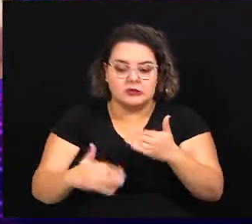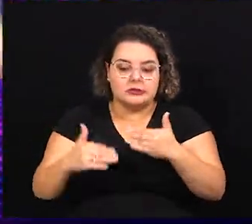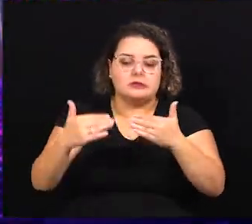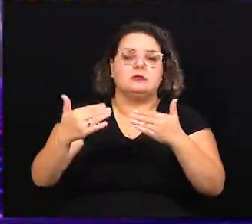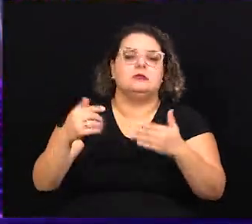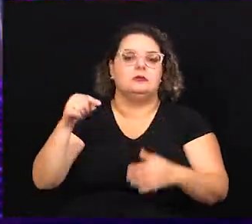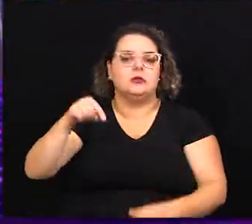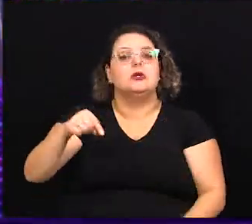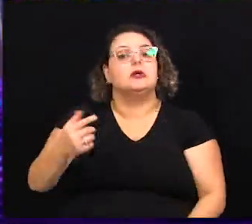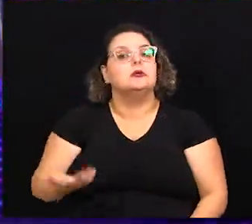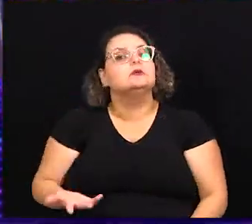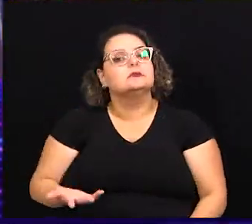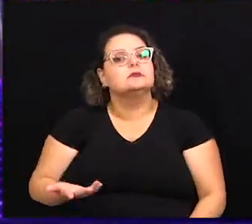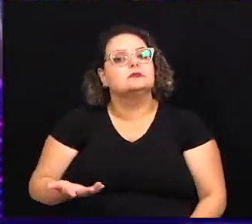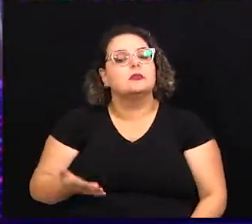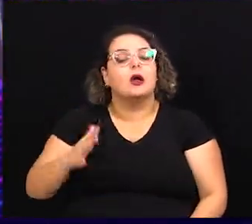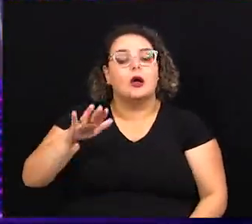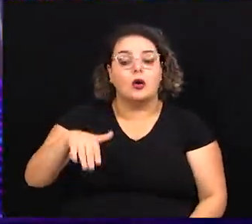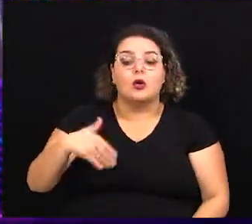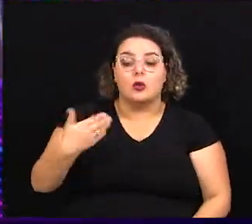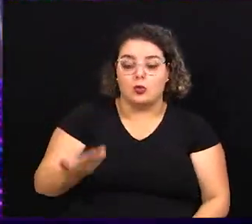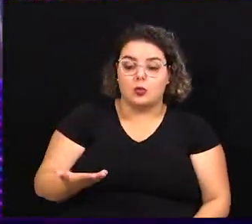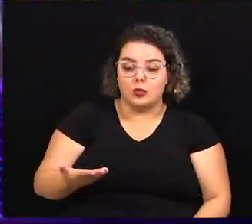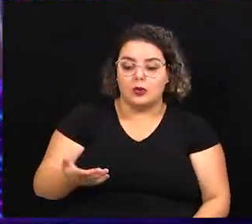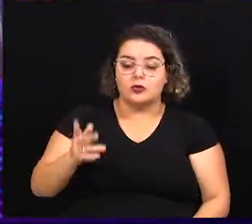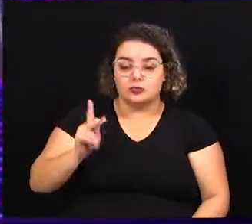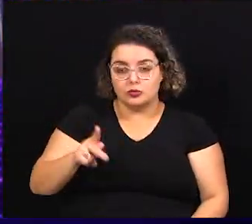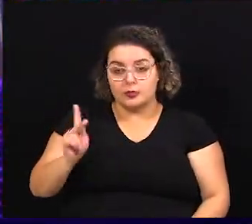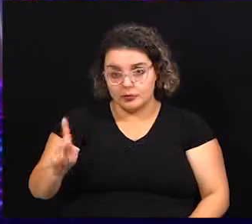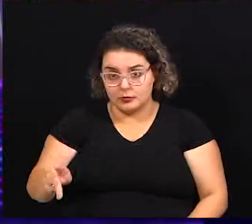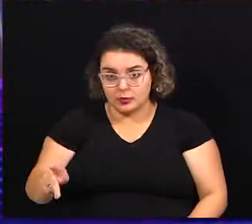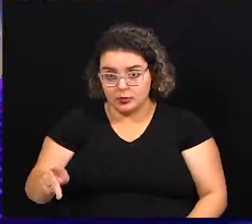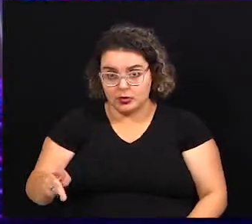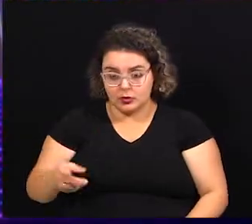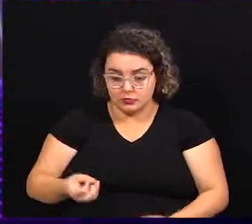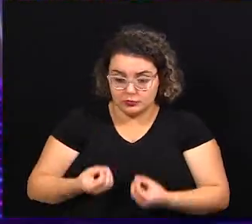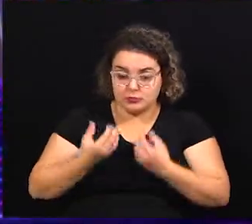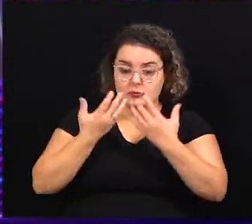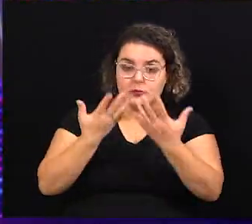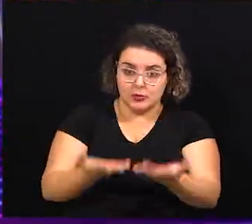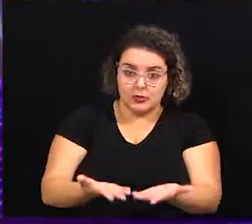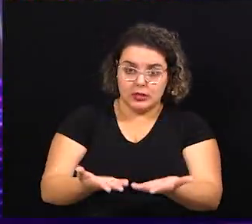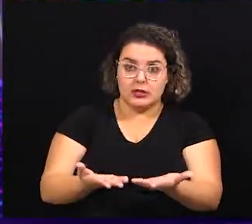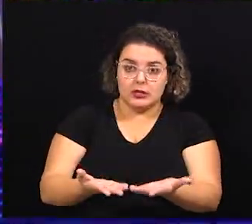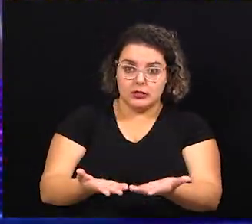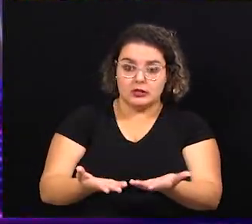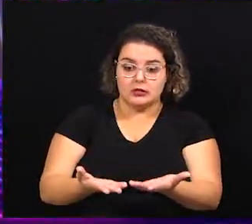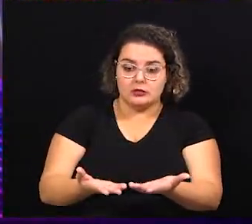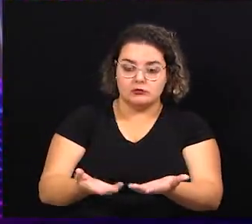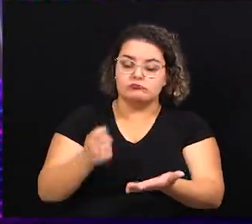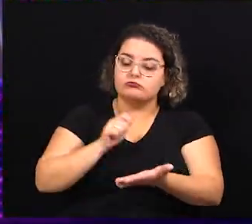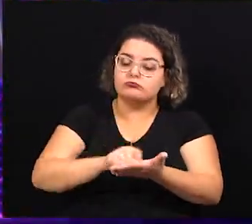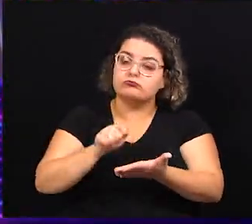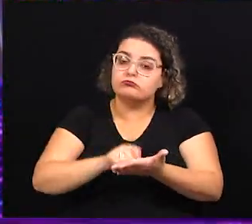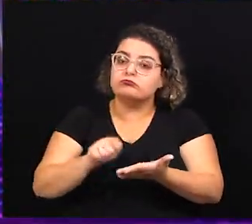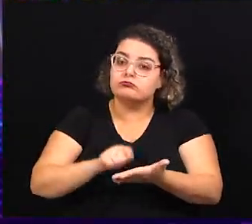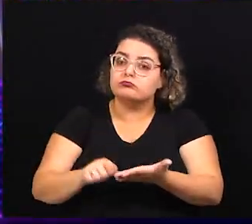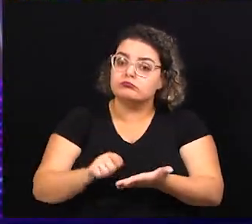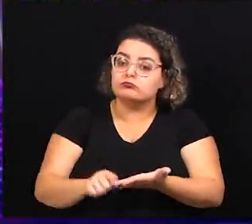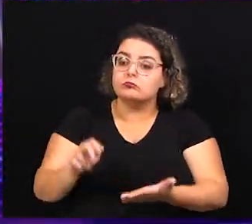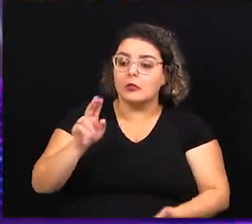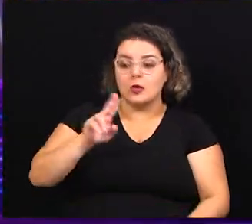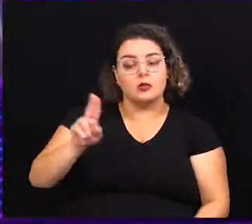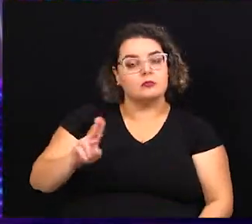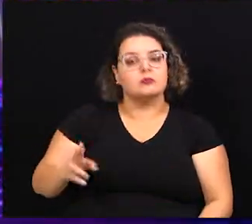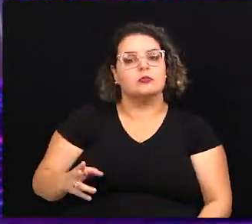escreveu e desenvolver ele. Quando o professor ele passou essa instrução, eu